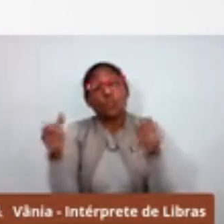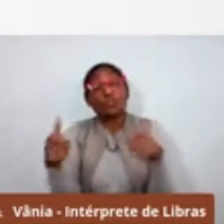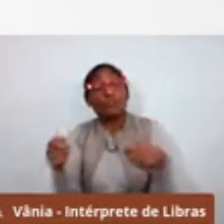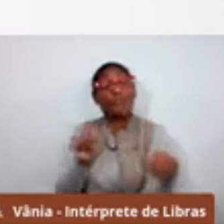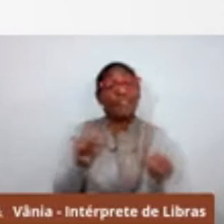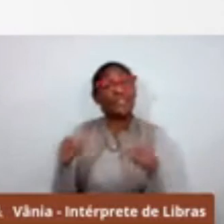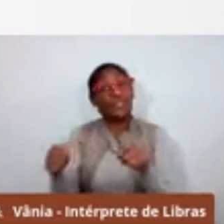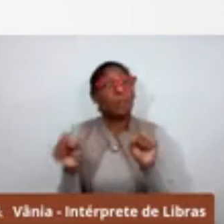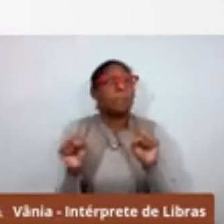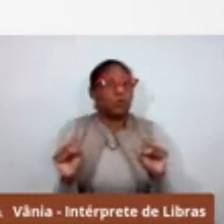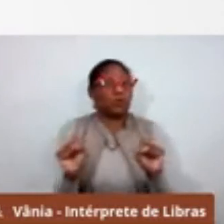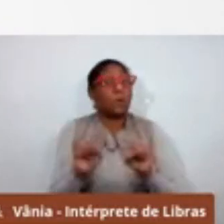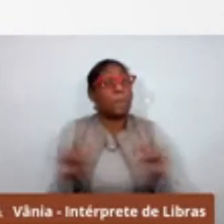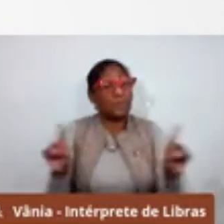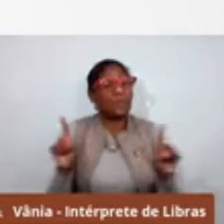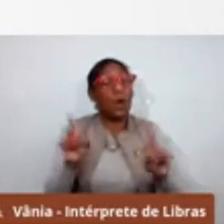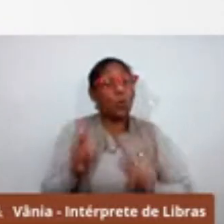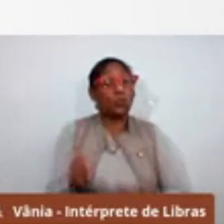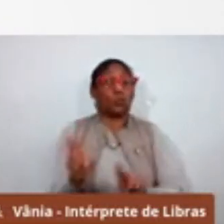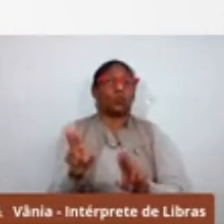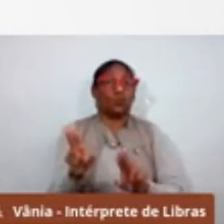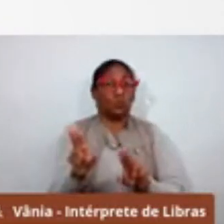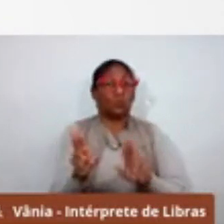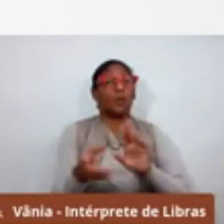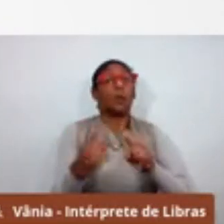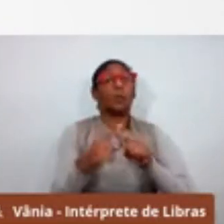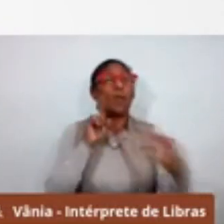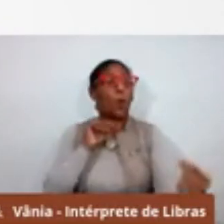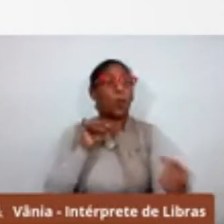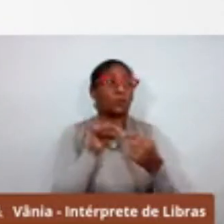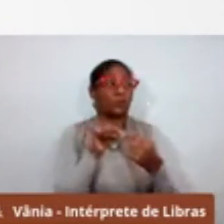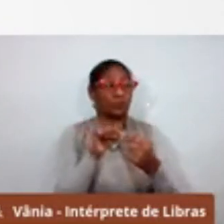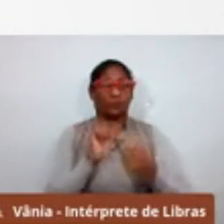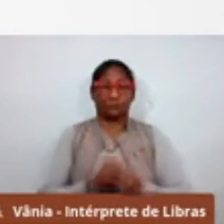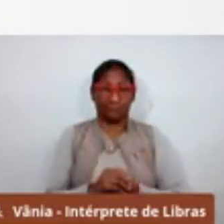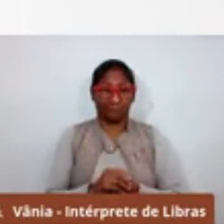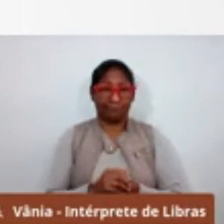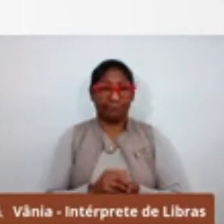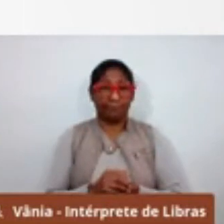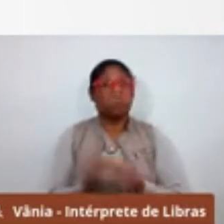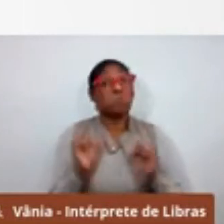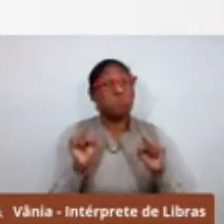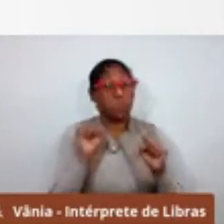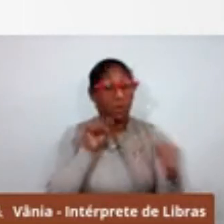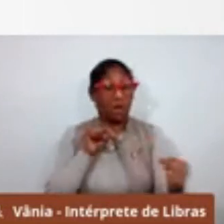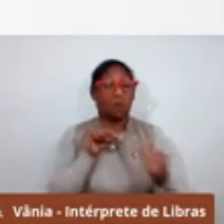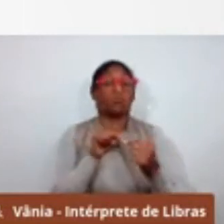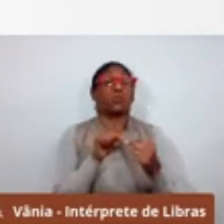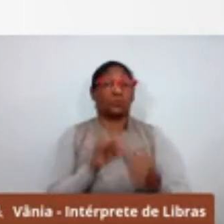para sobreviver como um modelo que atenda o seu propósito e que assim consiga atingir o seu